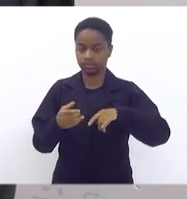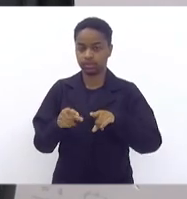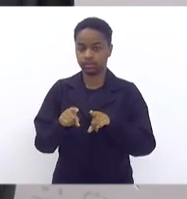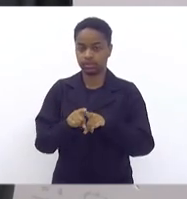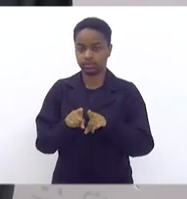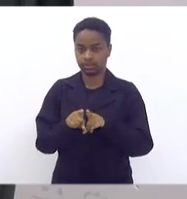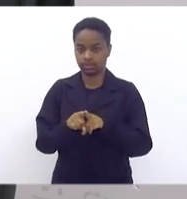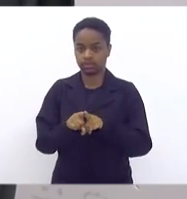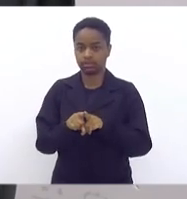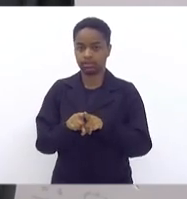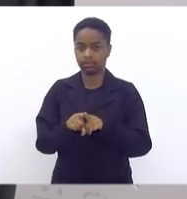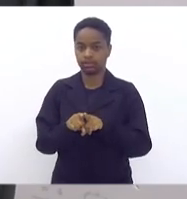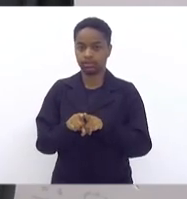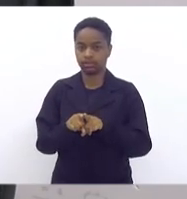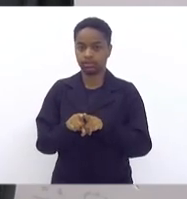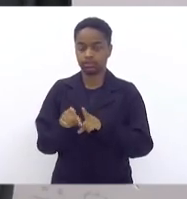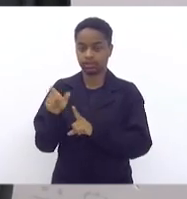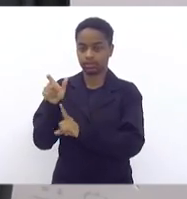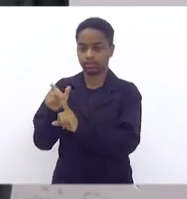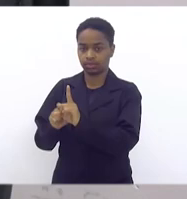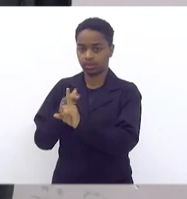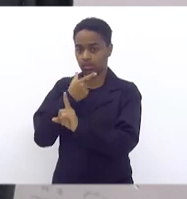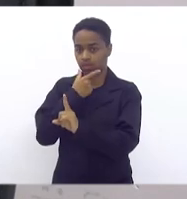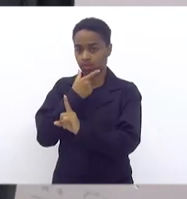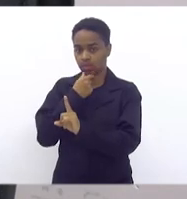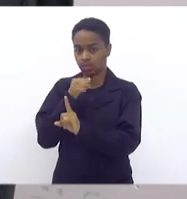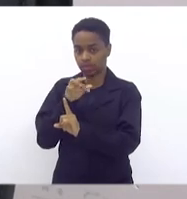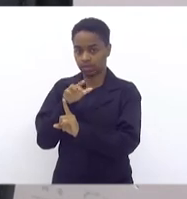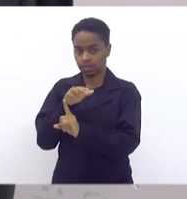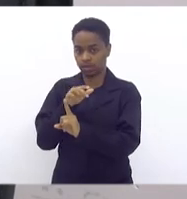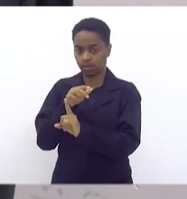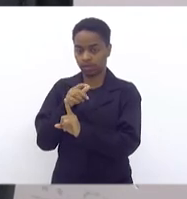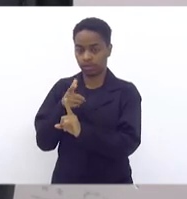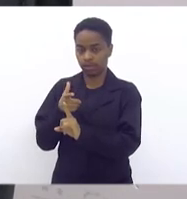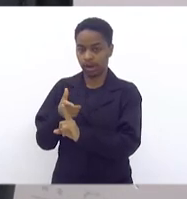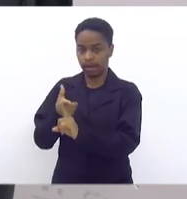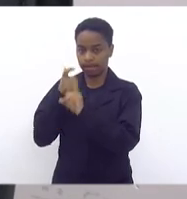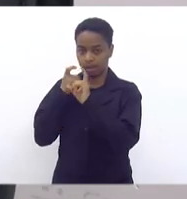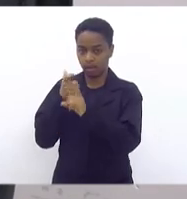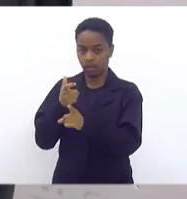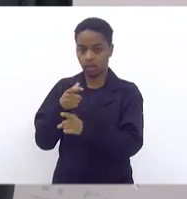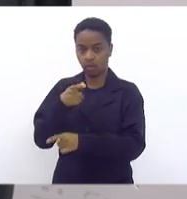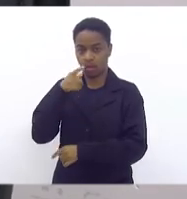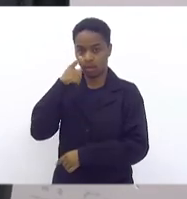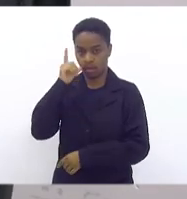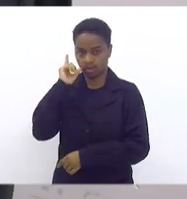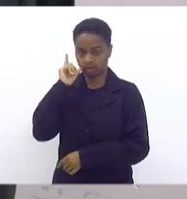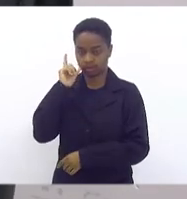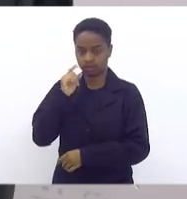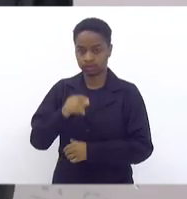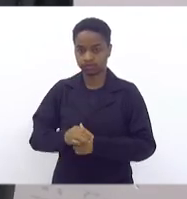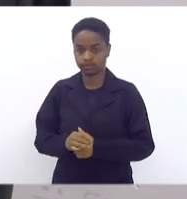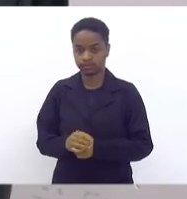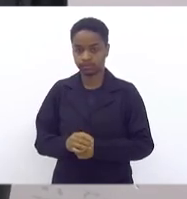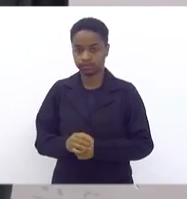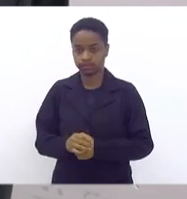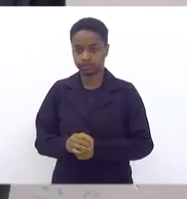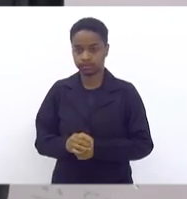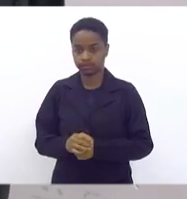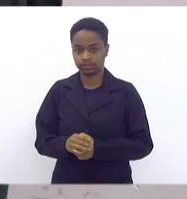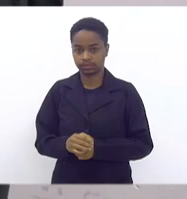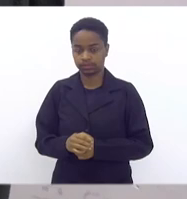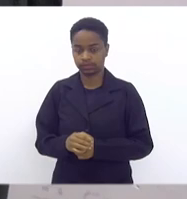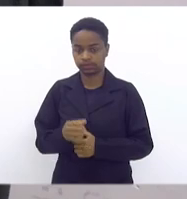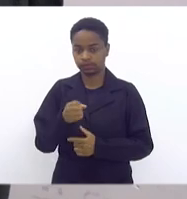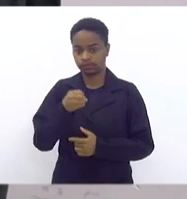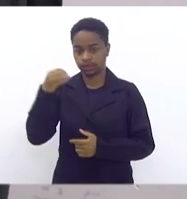teve aí eh o seu irmão morto quando estava numa veio ao Rio de